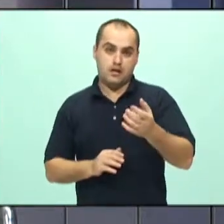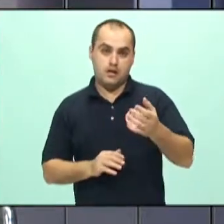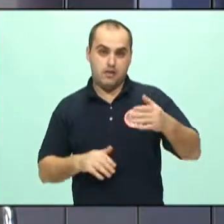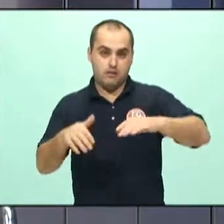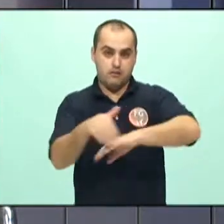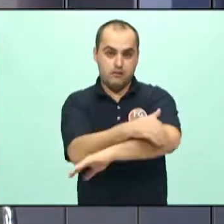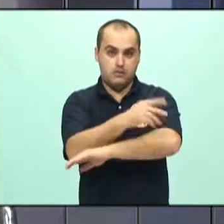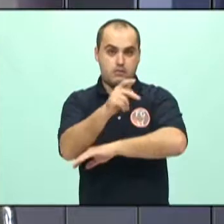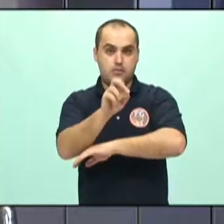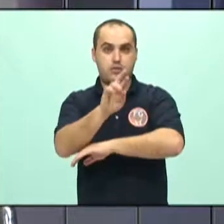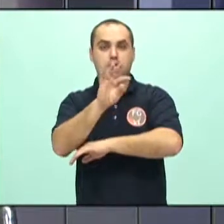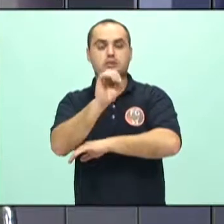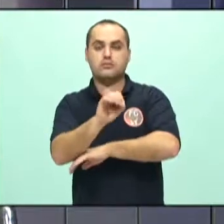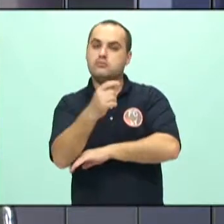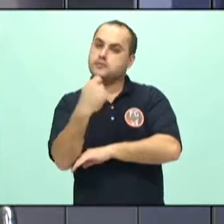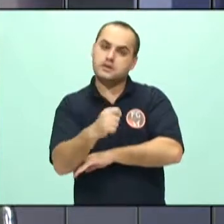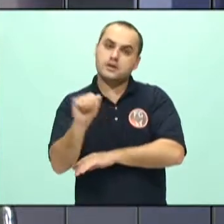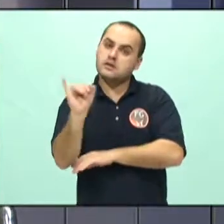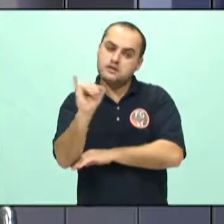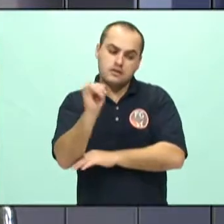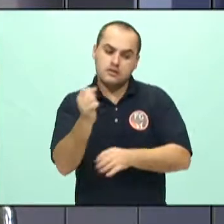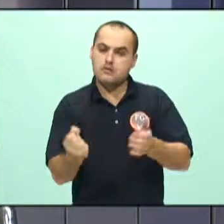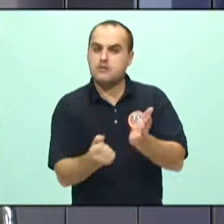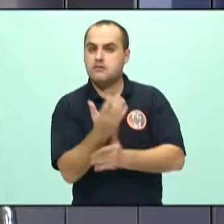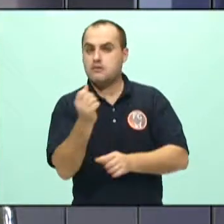que fazer essa obra. Não adianta nós ficarmos